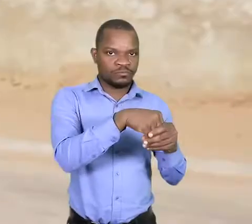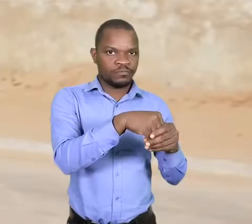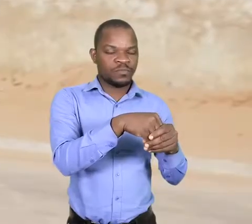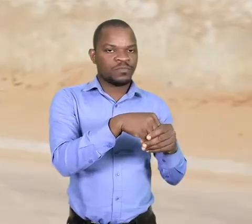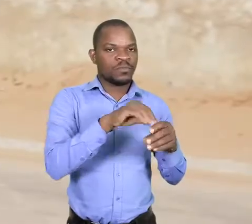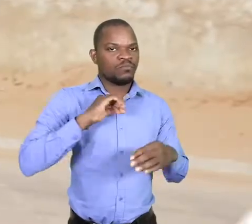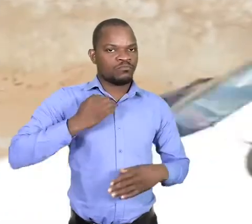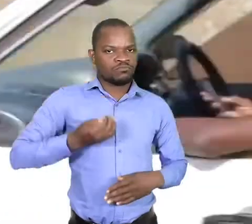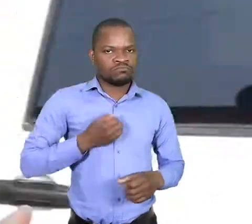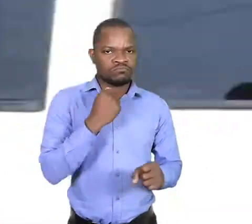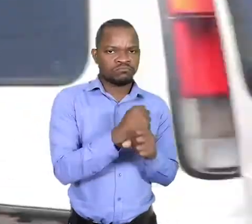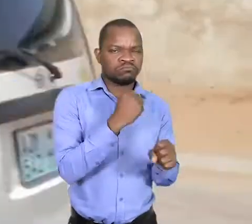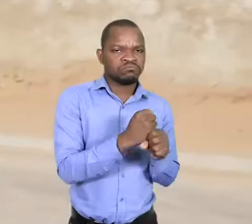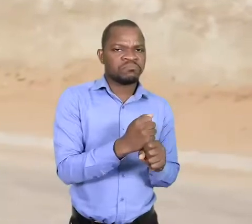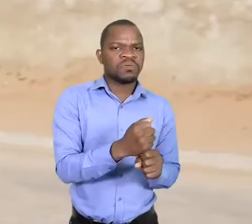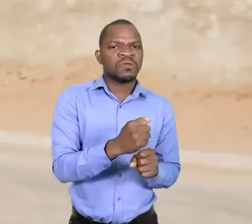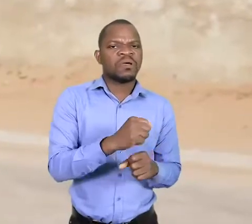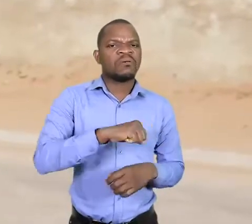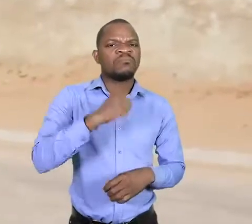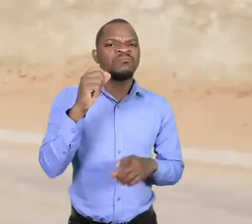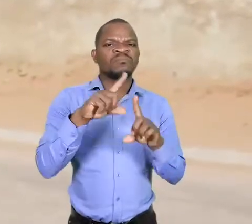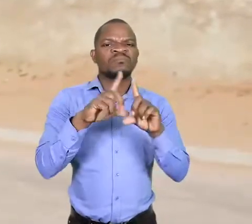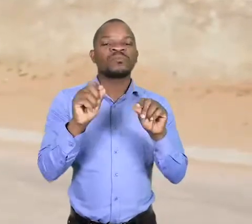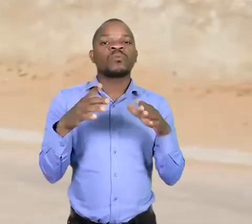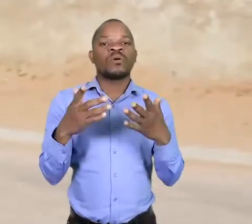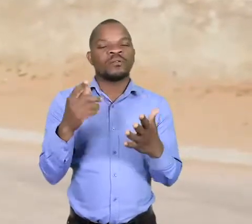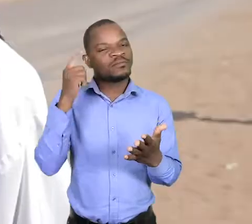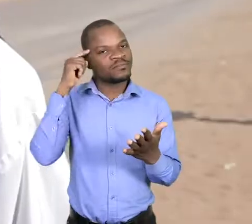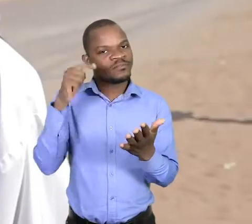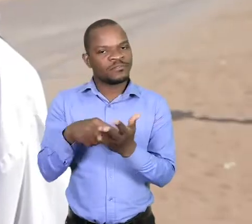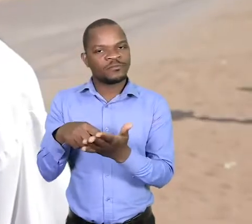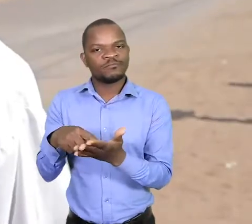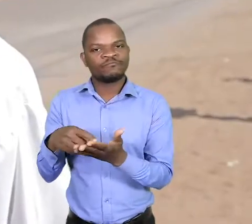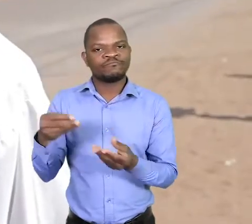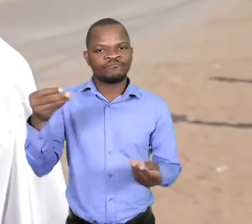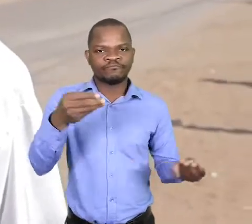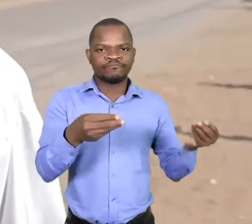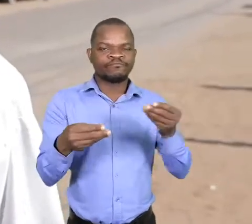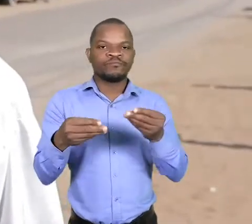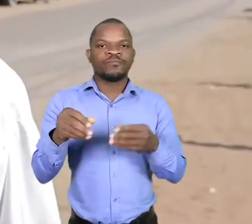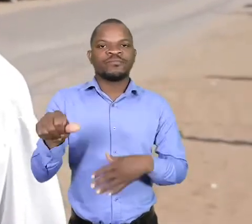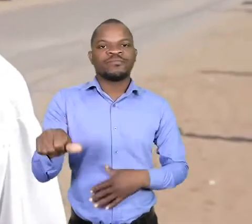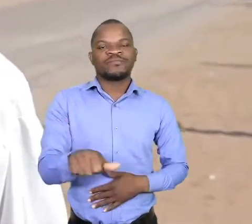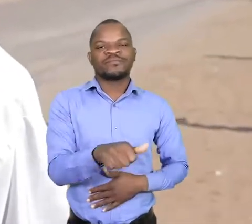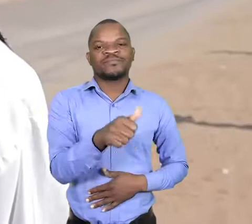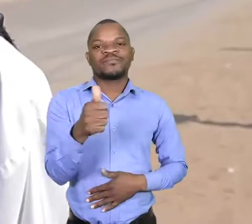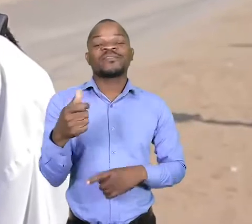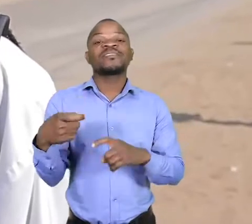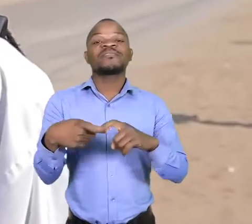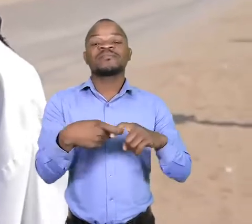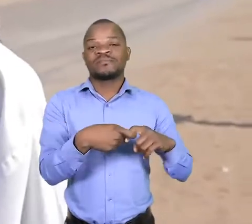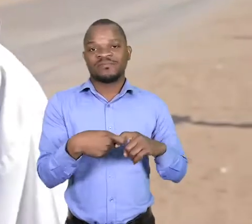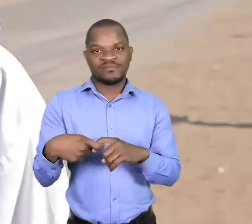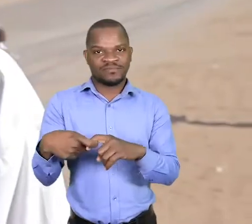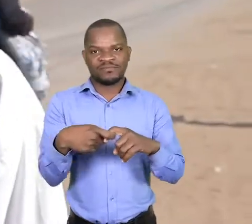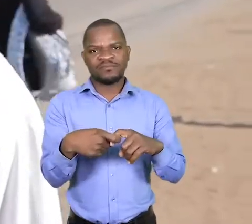Vai contribuir para aquilo que é o desenvolvimento da família, no sentido financeiro. Eu penso que além de servir de exemplo